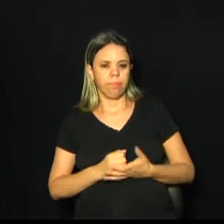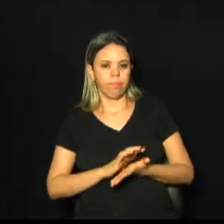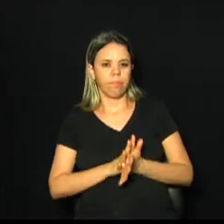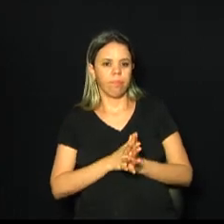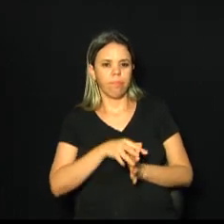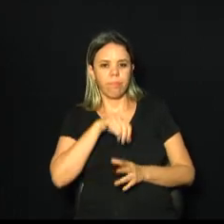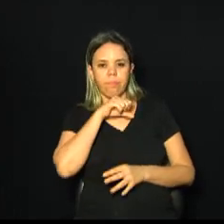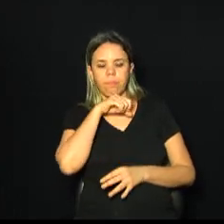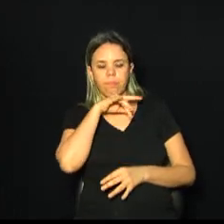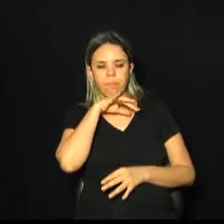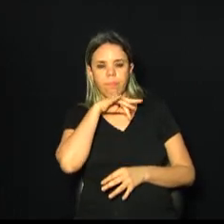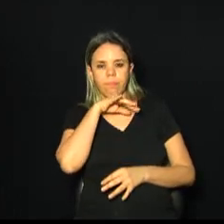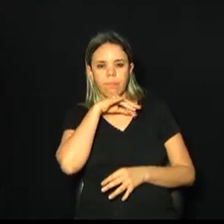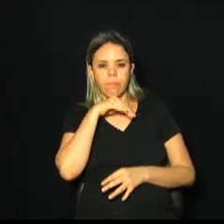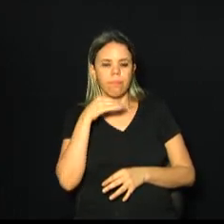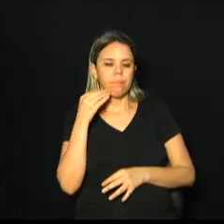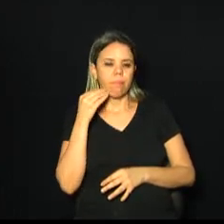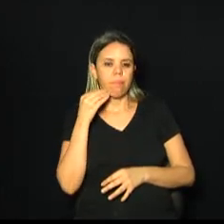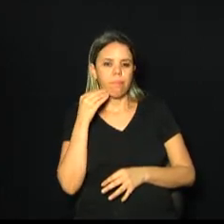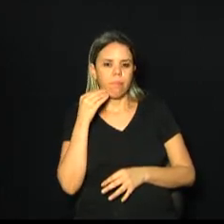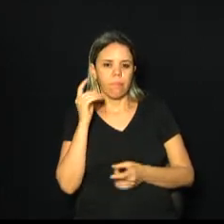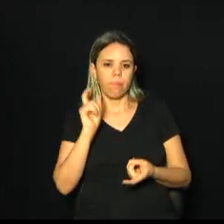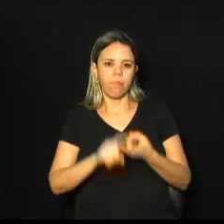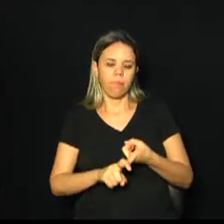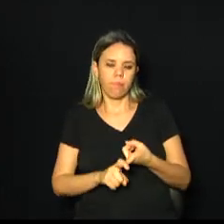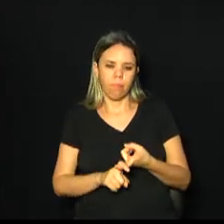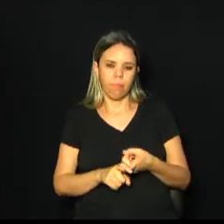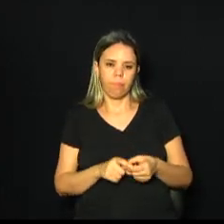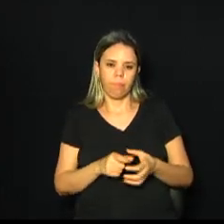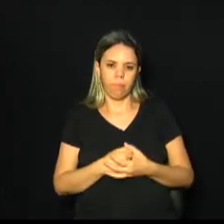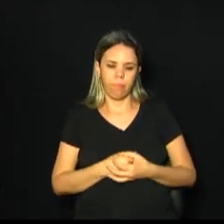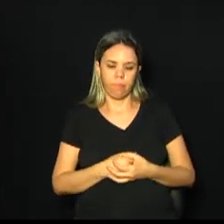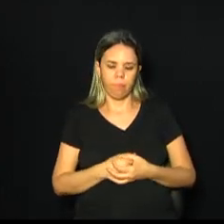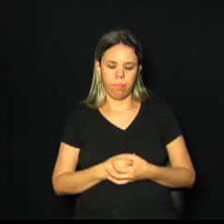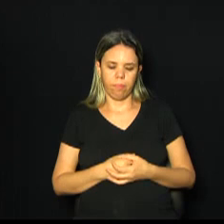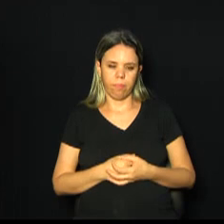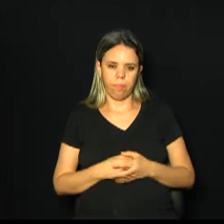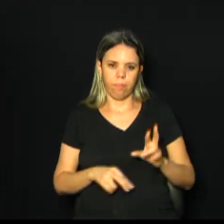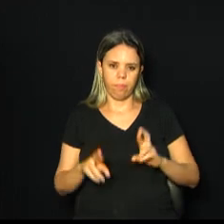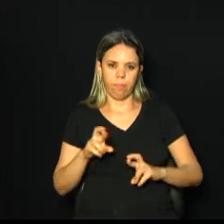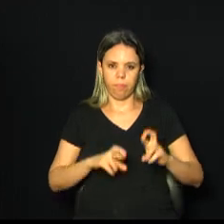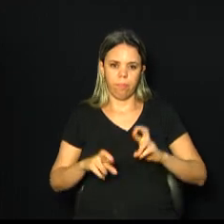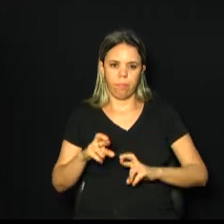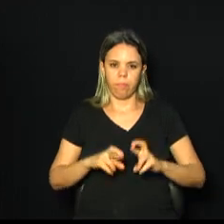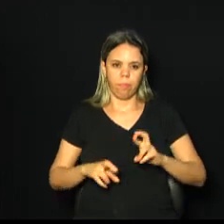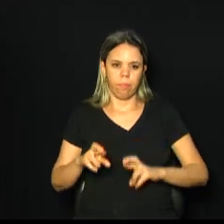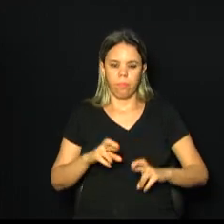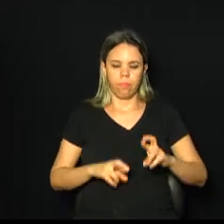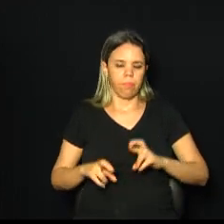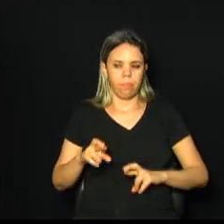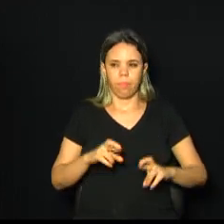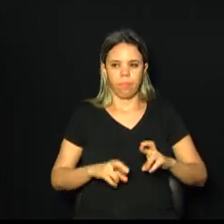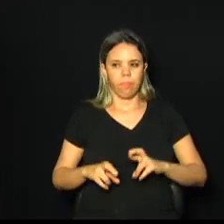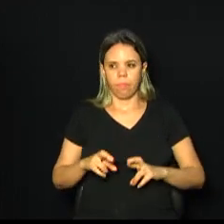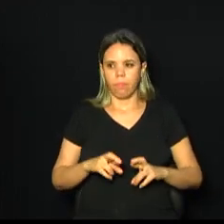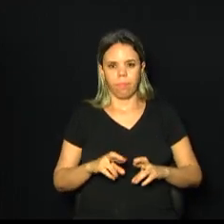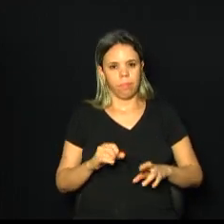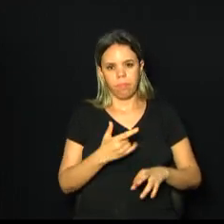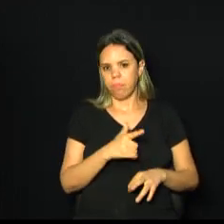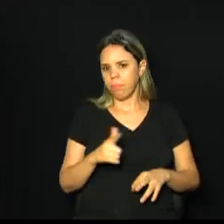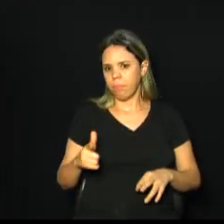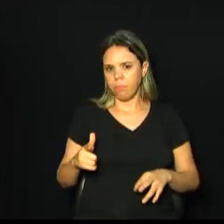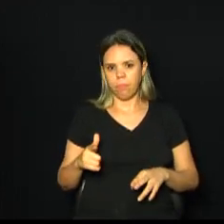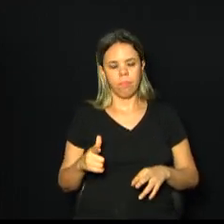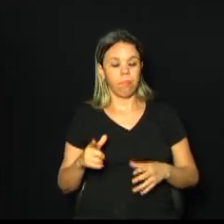implica em punição. Então, isso tem que ser revisto. visto e revisto. Se não tem,